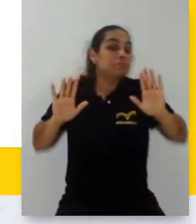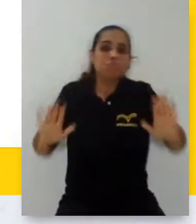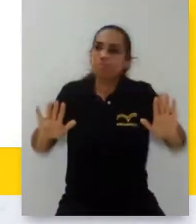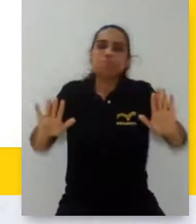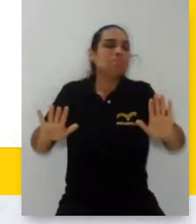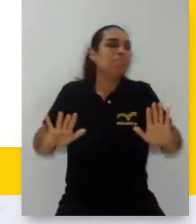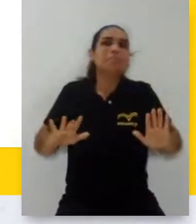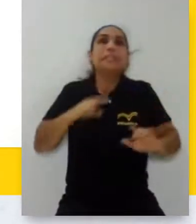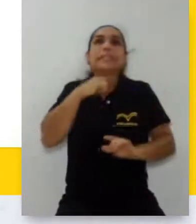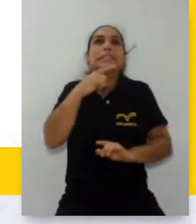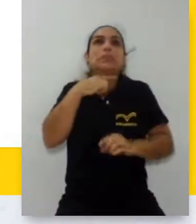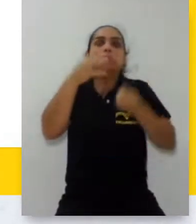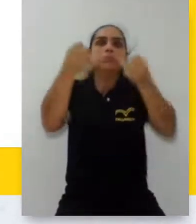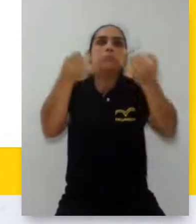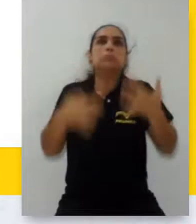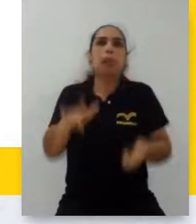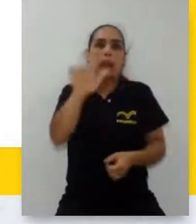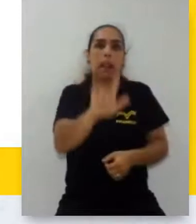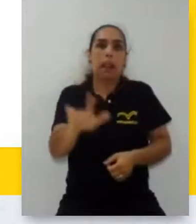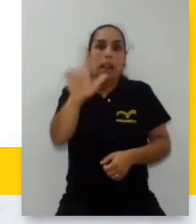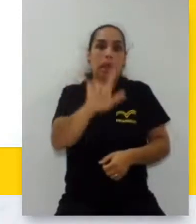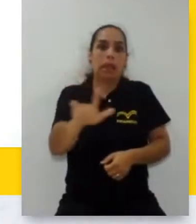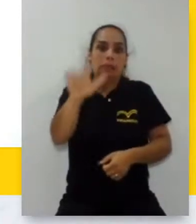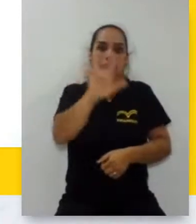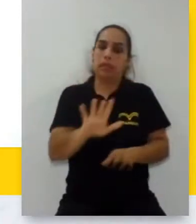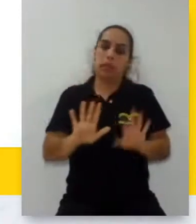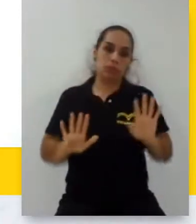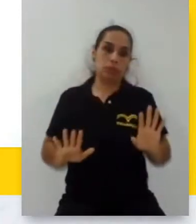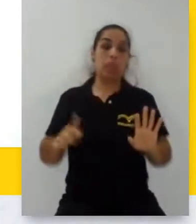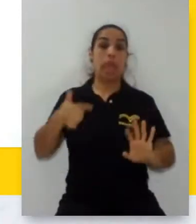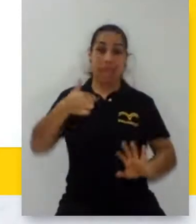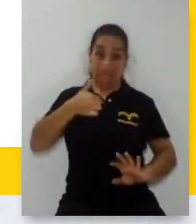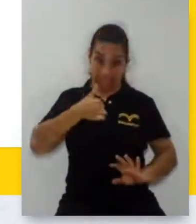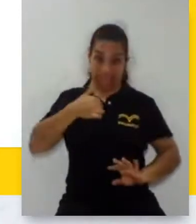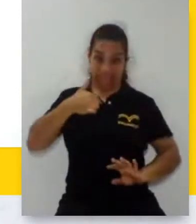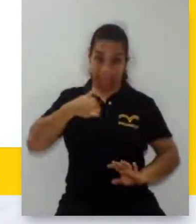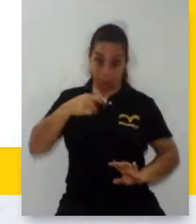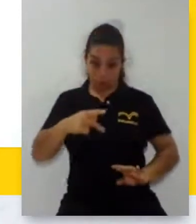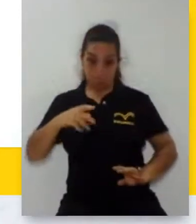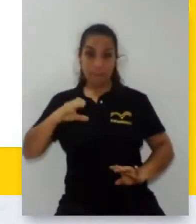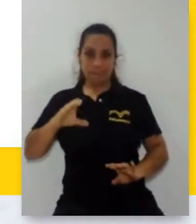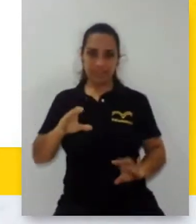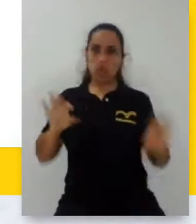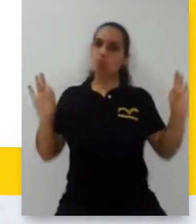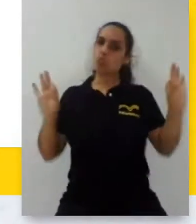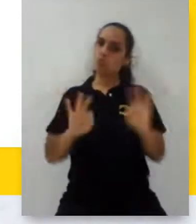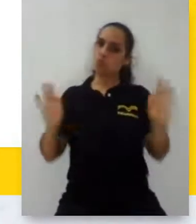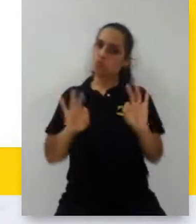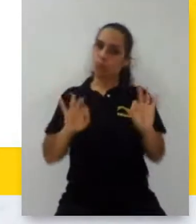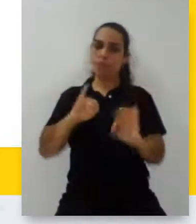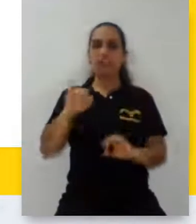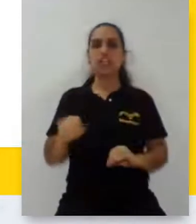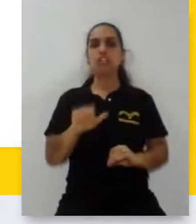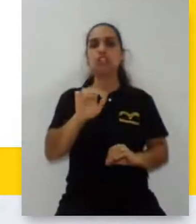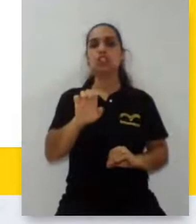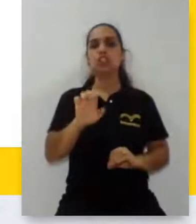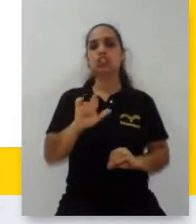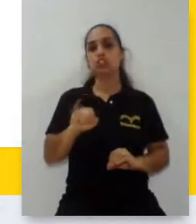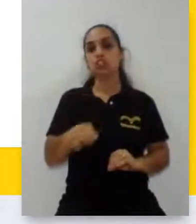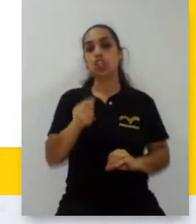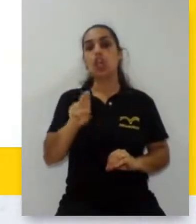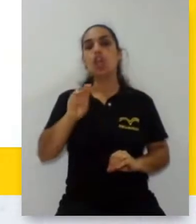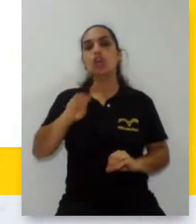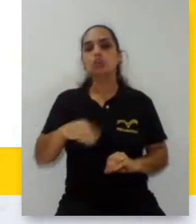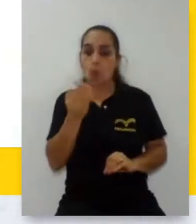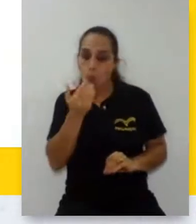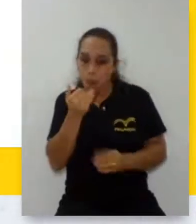prática eu não recomendo fazer exercício físico em jejum, eu não faço. Mas se você quiser fazer, se for possível, compre